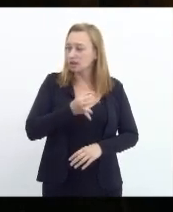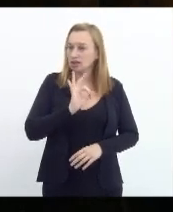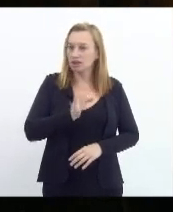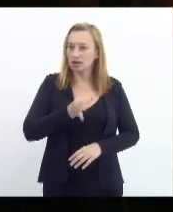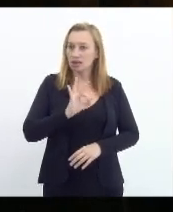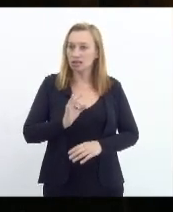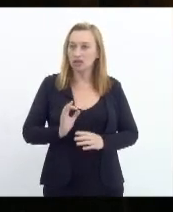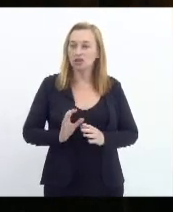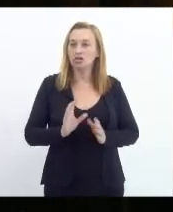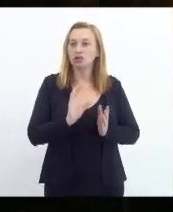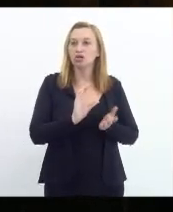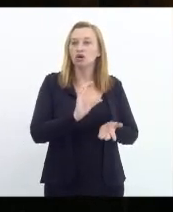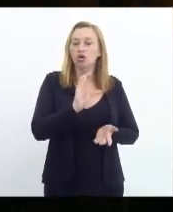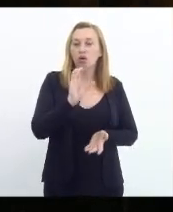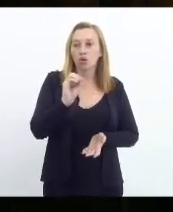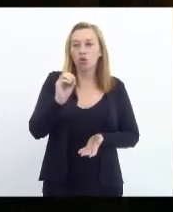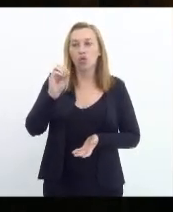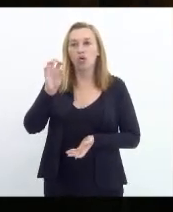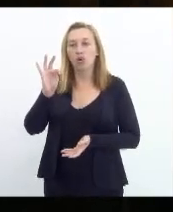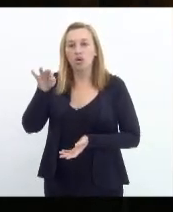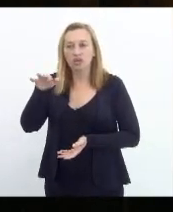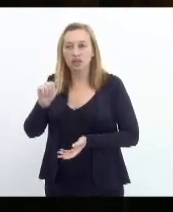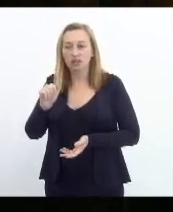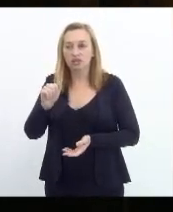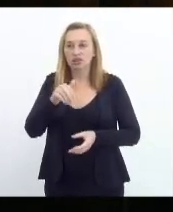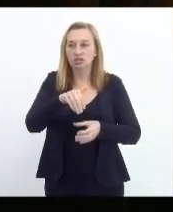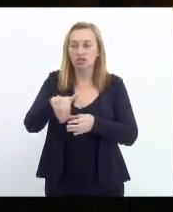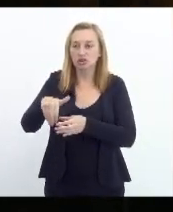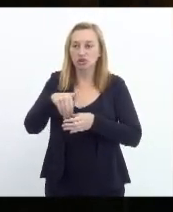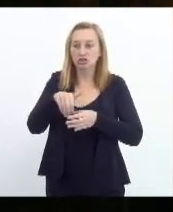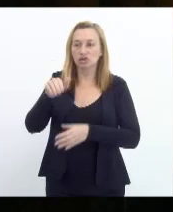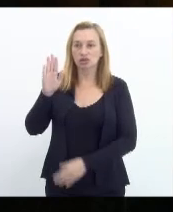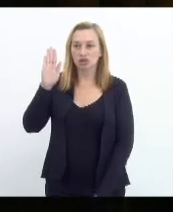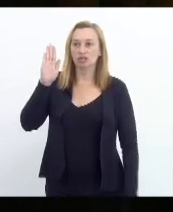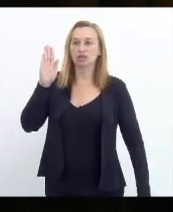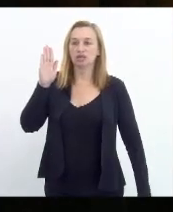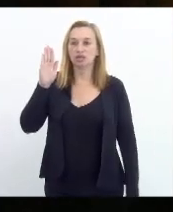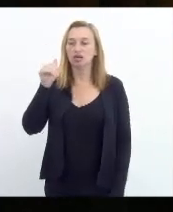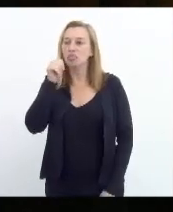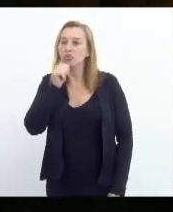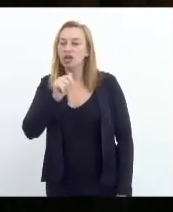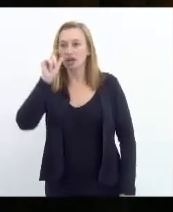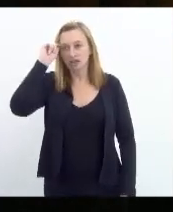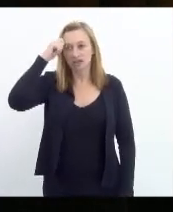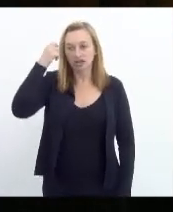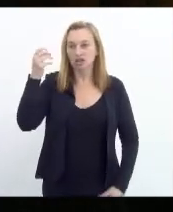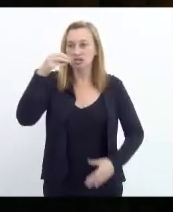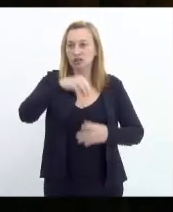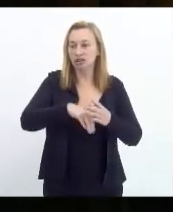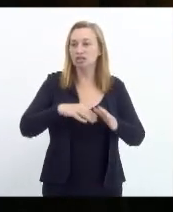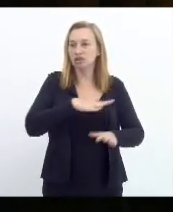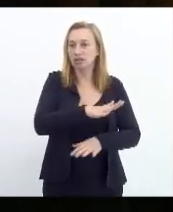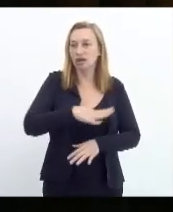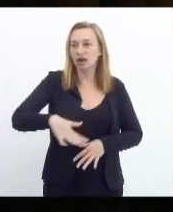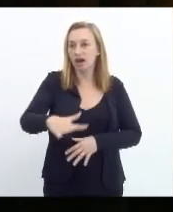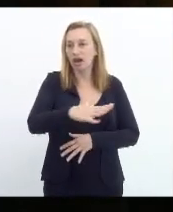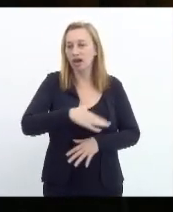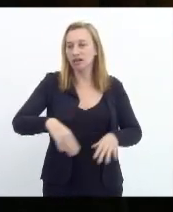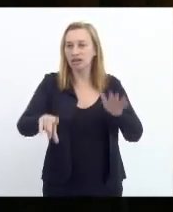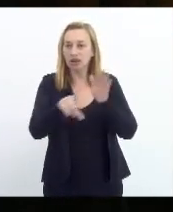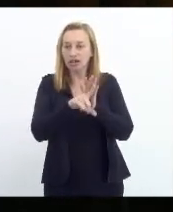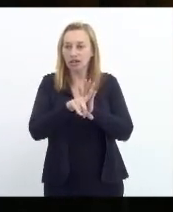cotas de candidatos para aumentar a presença de mulheres e negros no legislativo do país